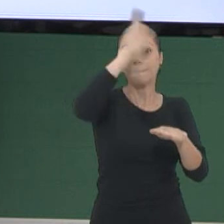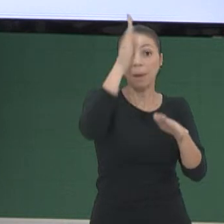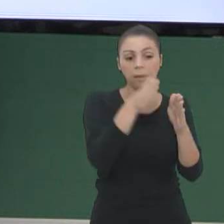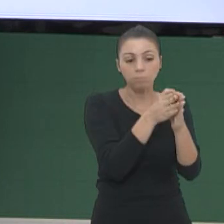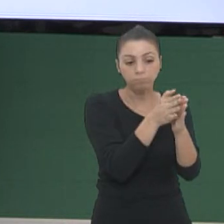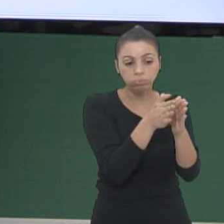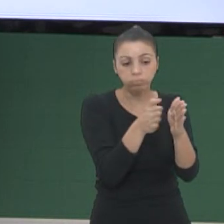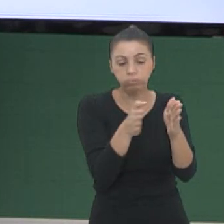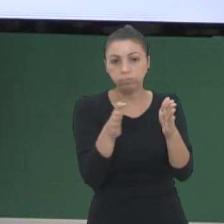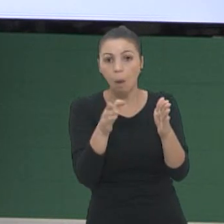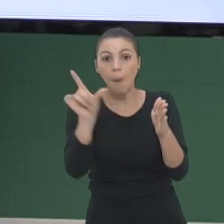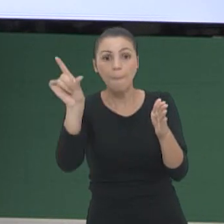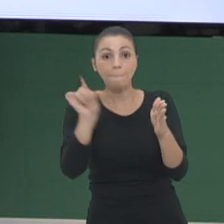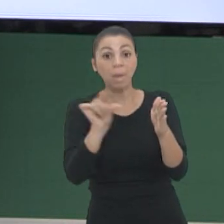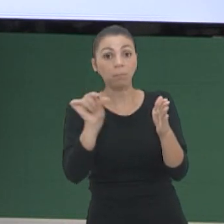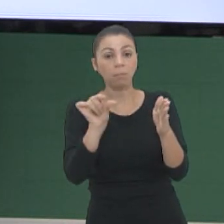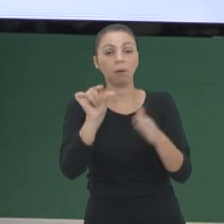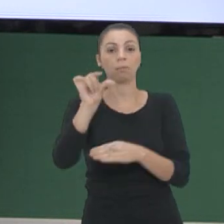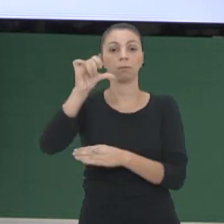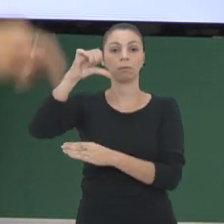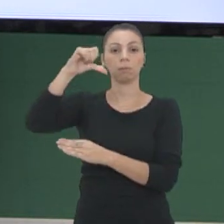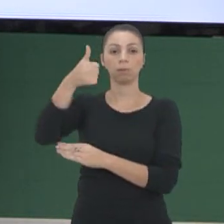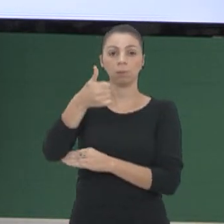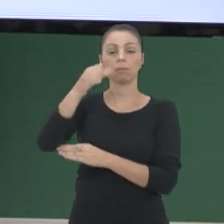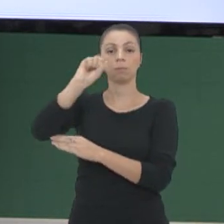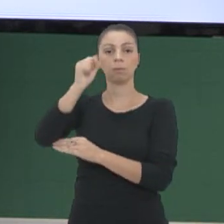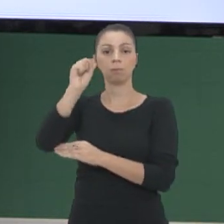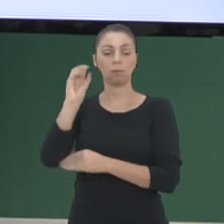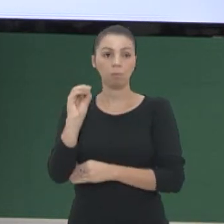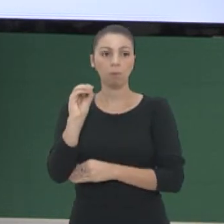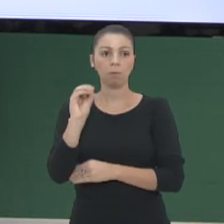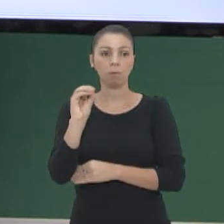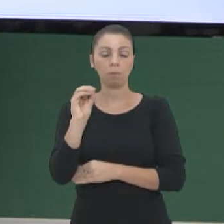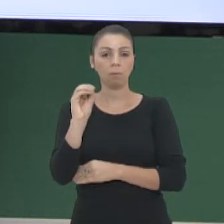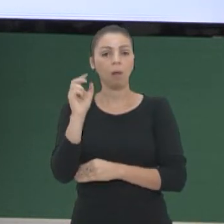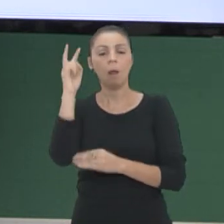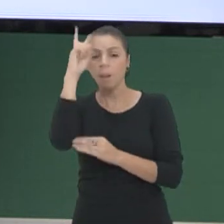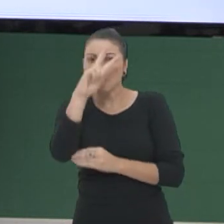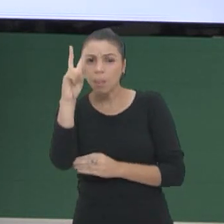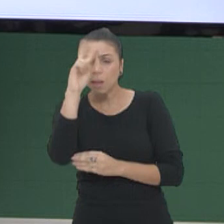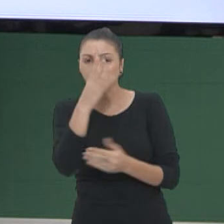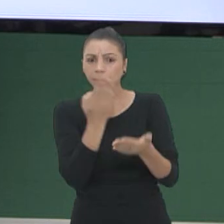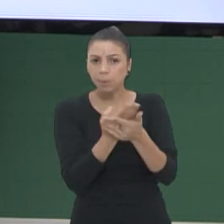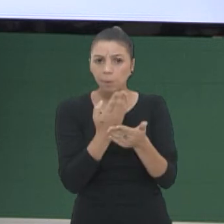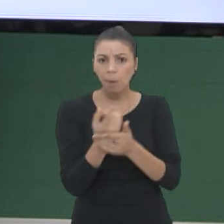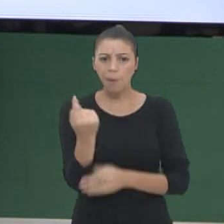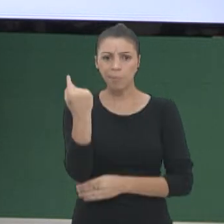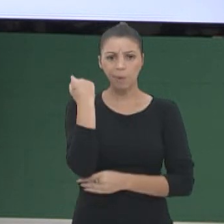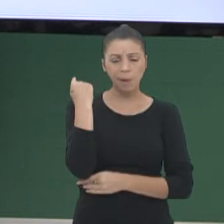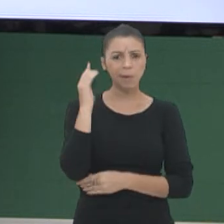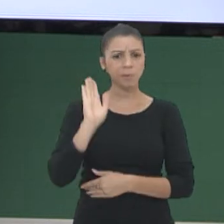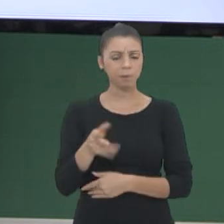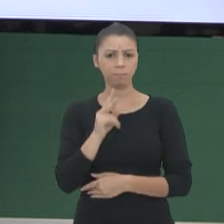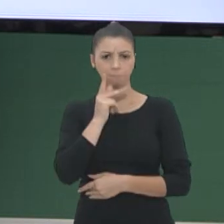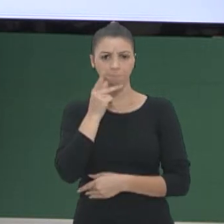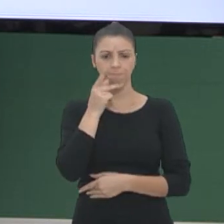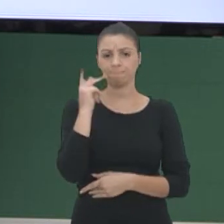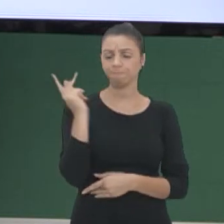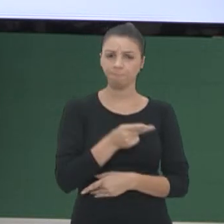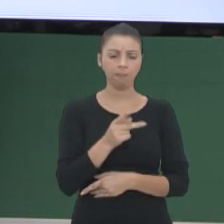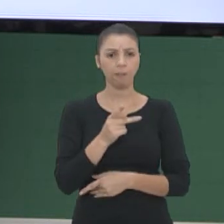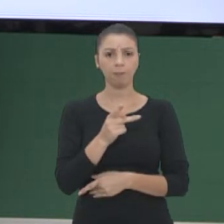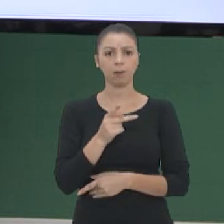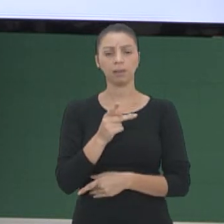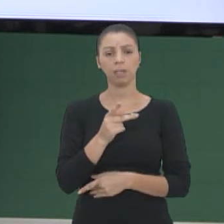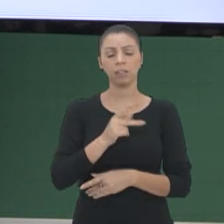graus. Ou seja, um ângulo obtuso. Lembram das aulas passadas que eu falei do ângulo agudo,